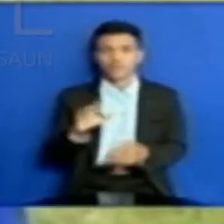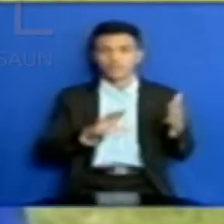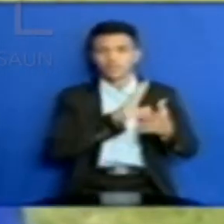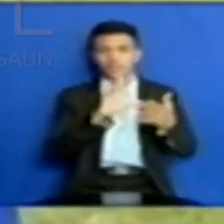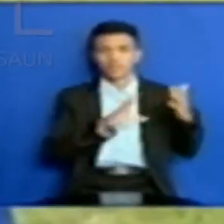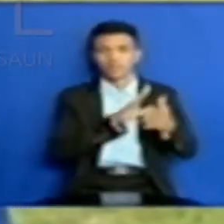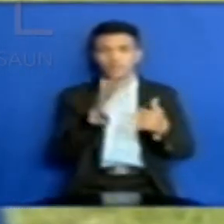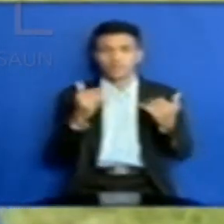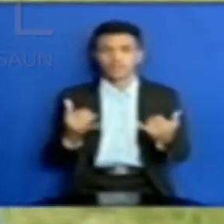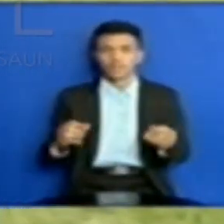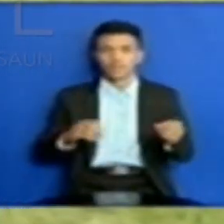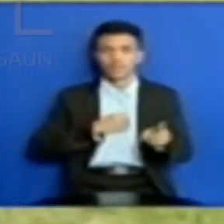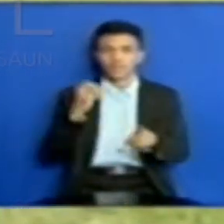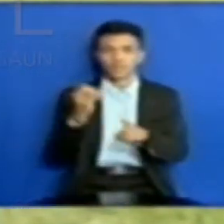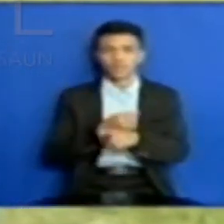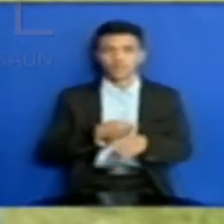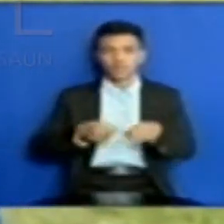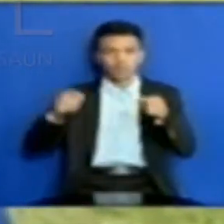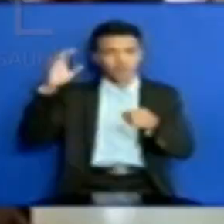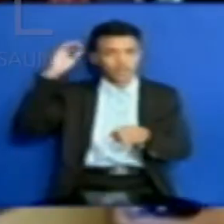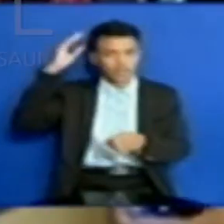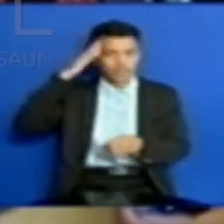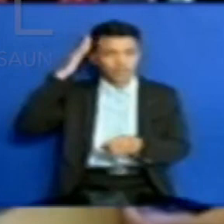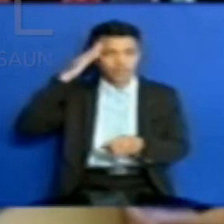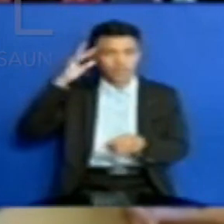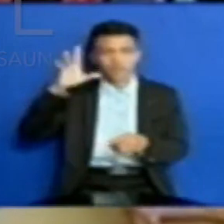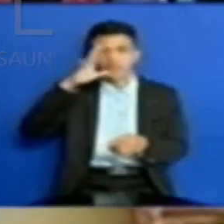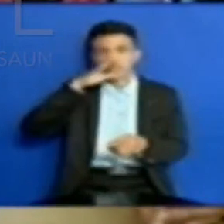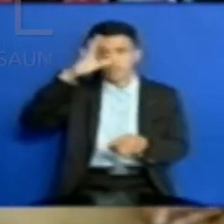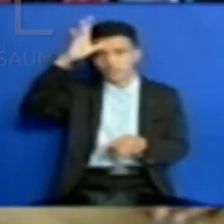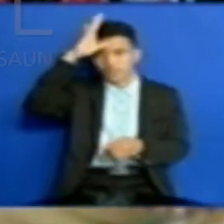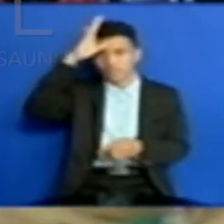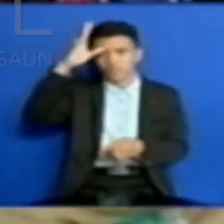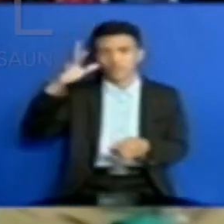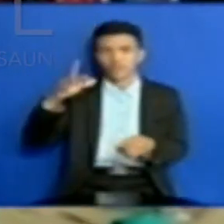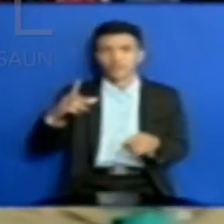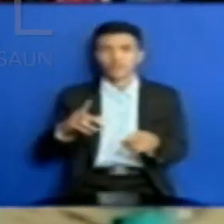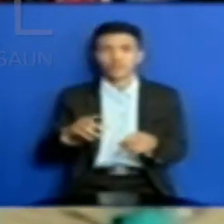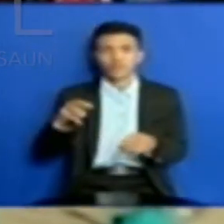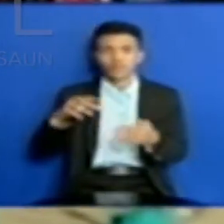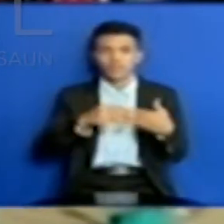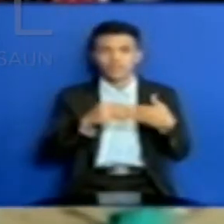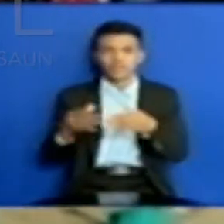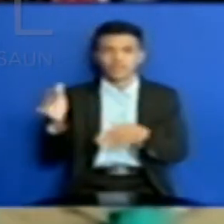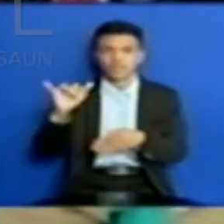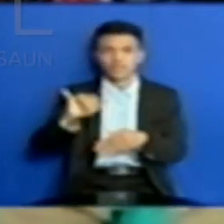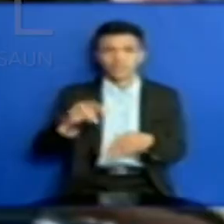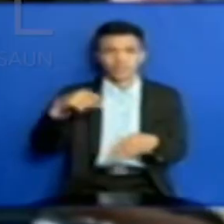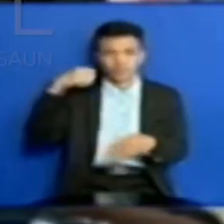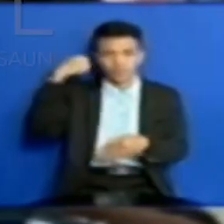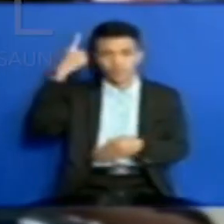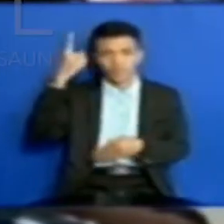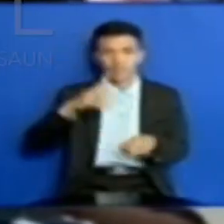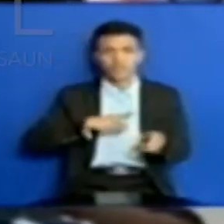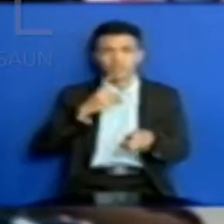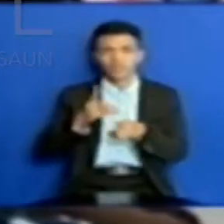comemoração né objetivo foha noin ba inan amang no linha sectoral sire iha suku manunu atu compreende direito la